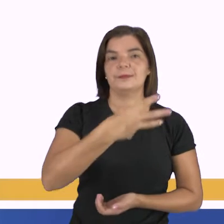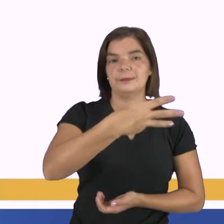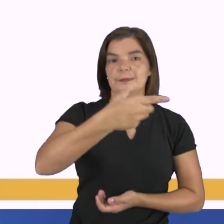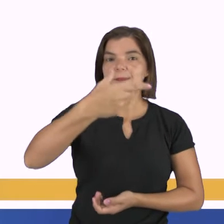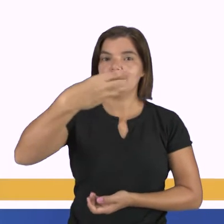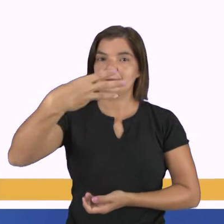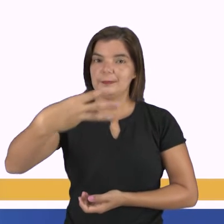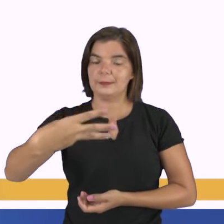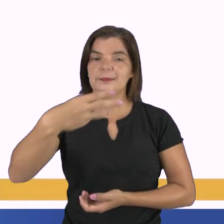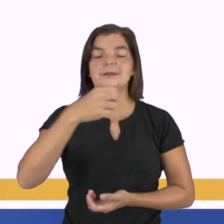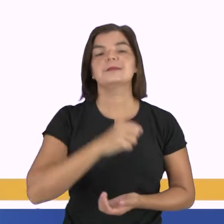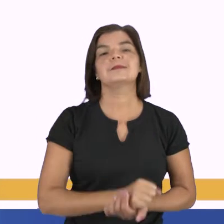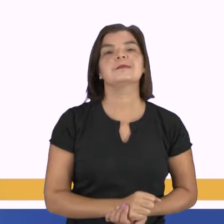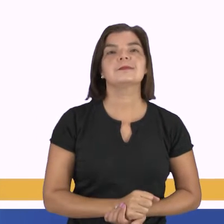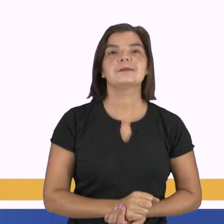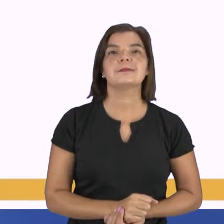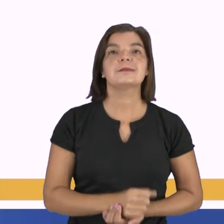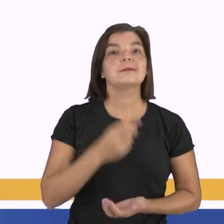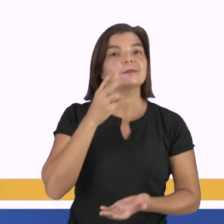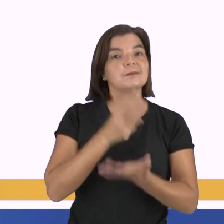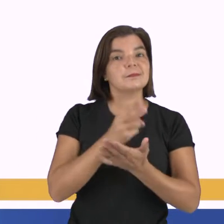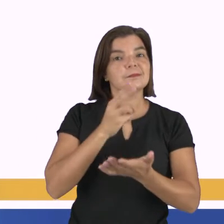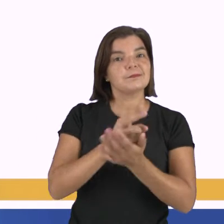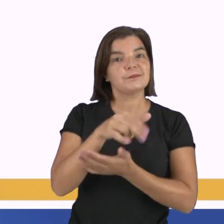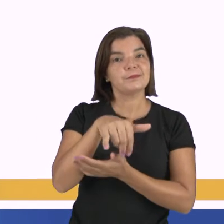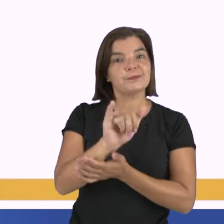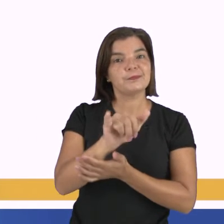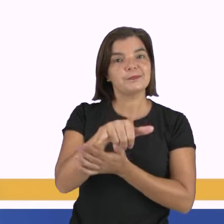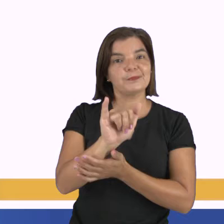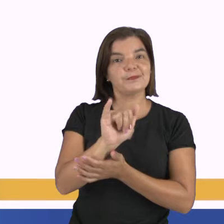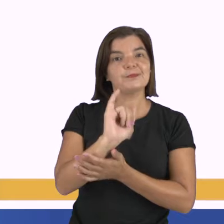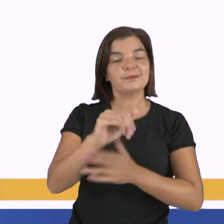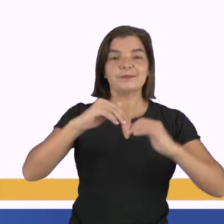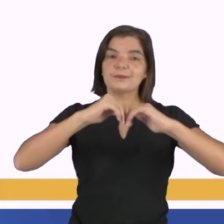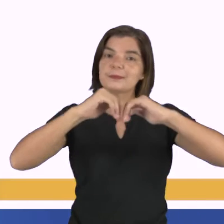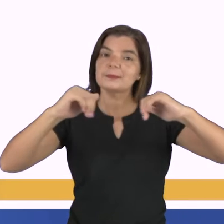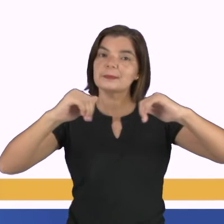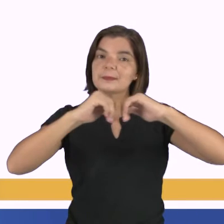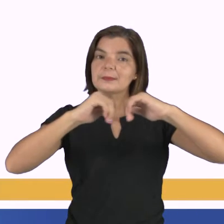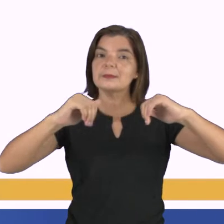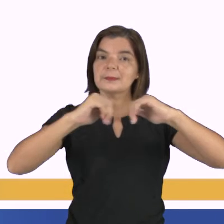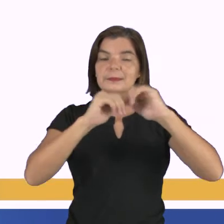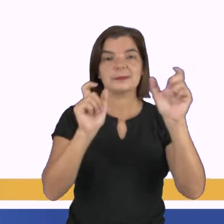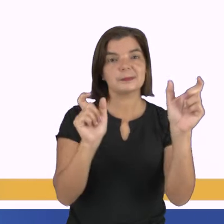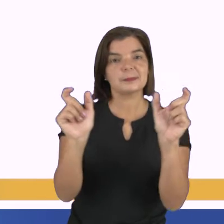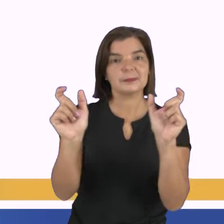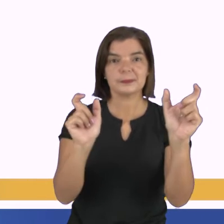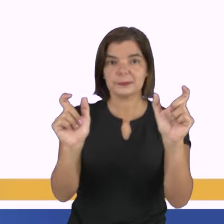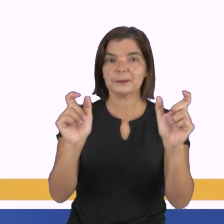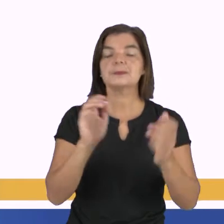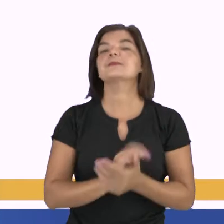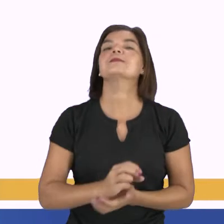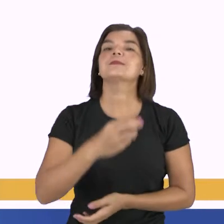32, 33, ó, sempre com o Yzinho no meio separando as palavras,